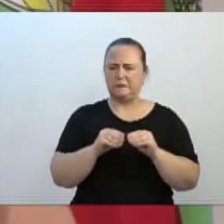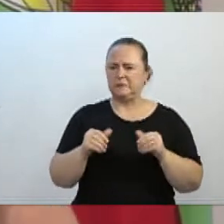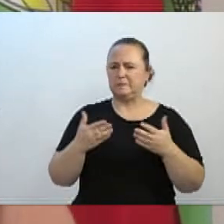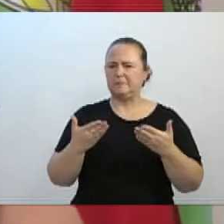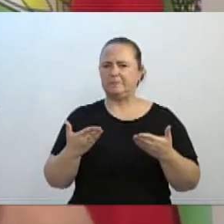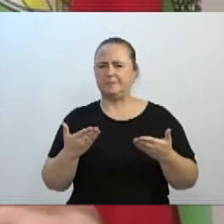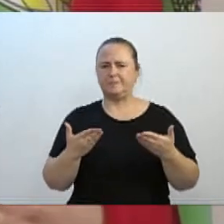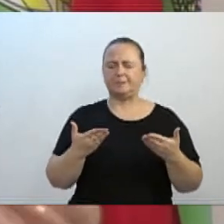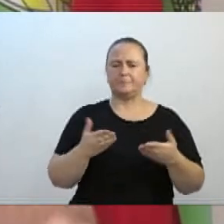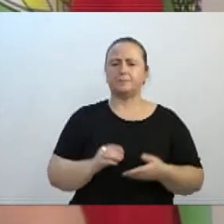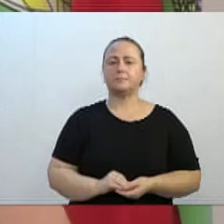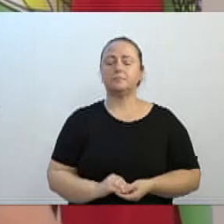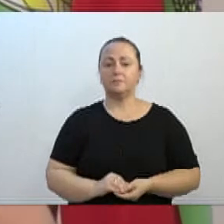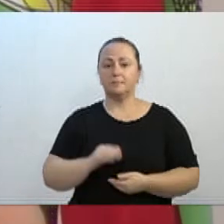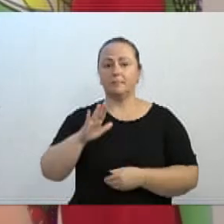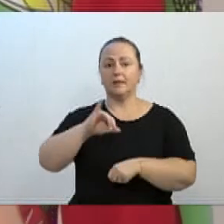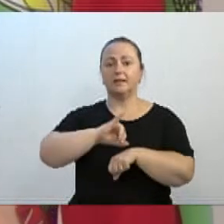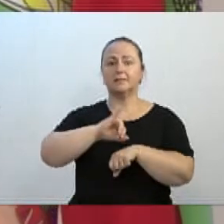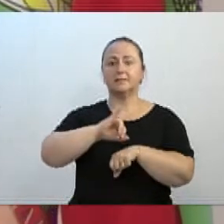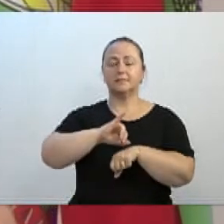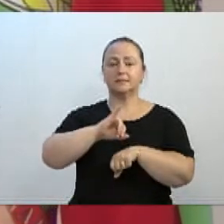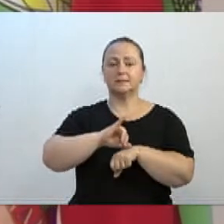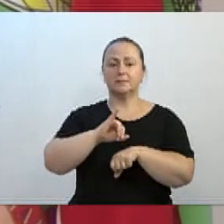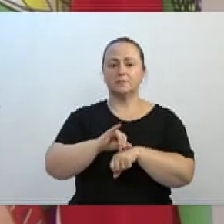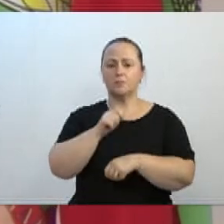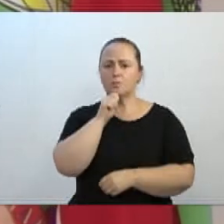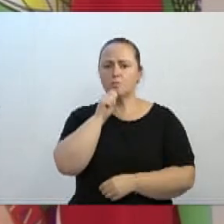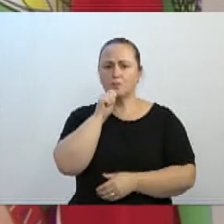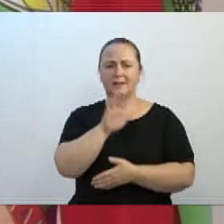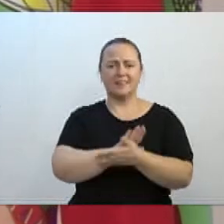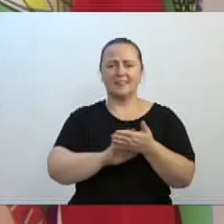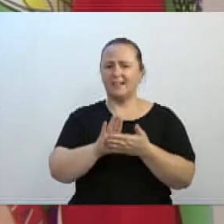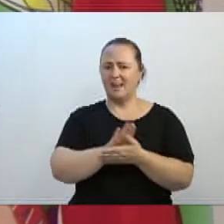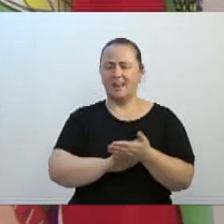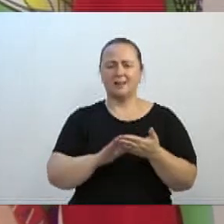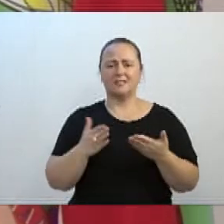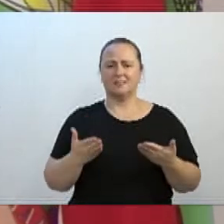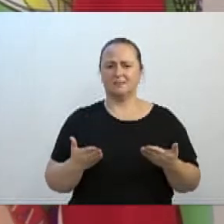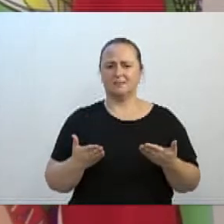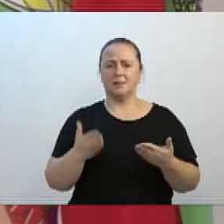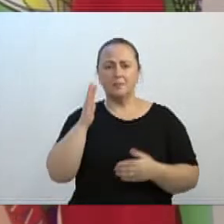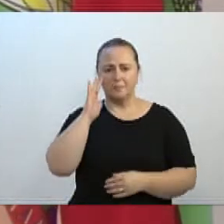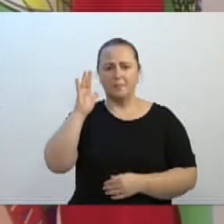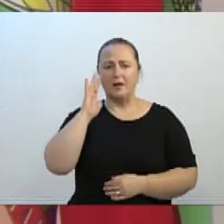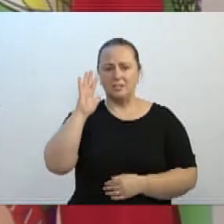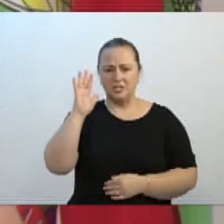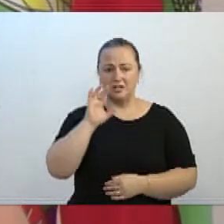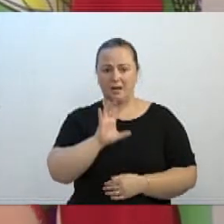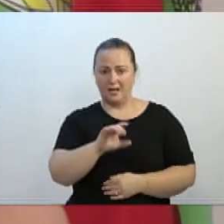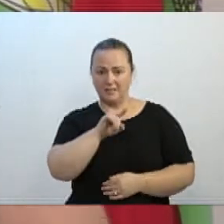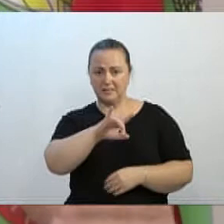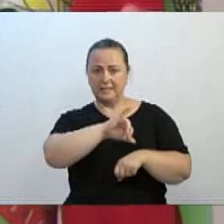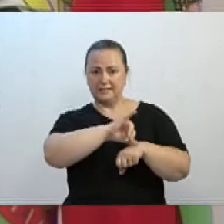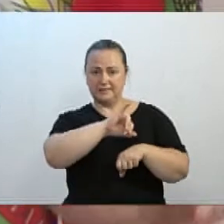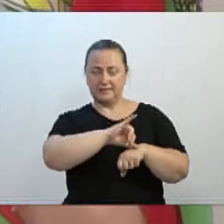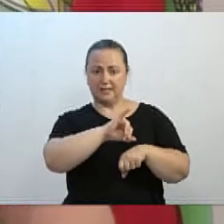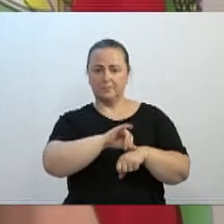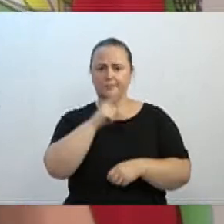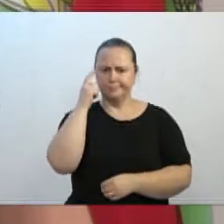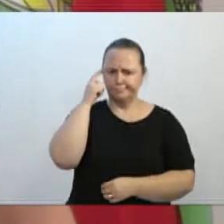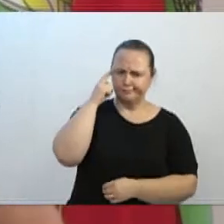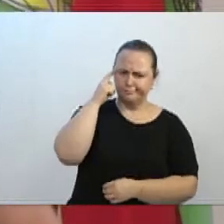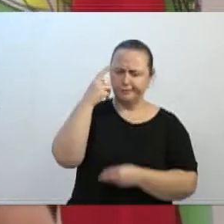deterioradas, e se no centro histórico da cidade a condição do asseio público está nesse ponto, imagina só nos